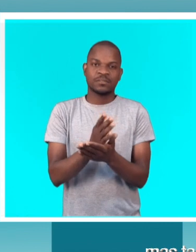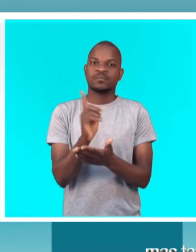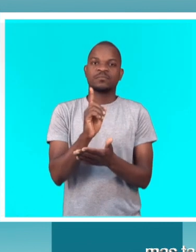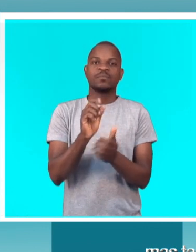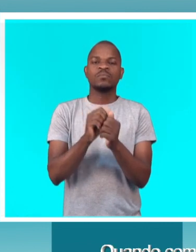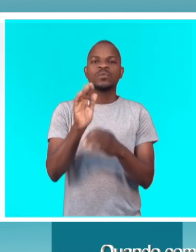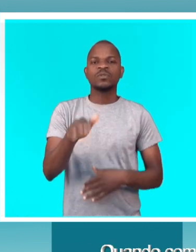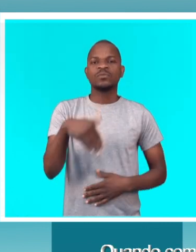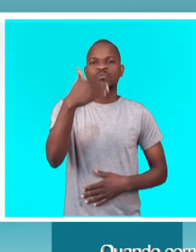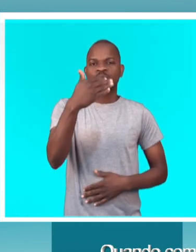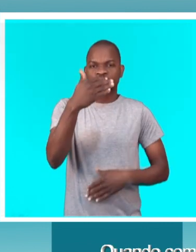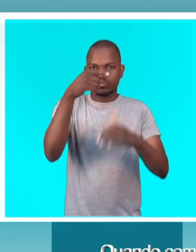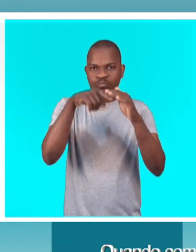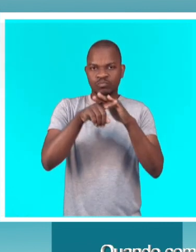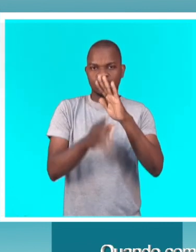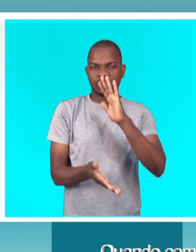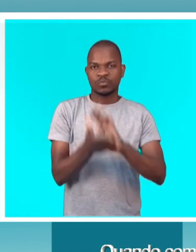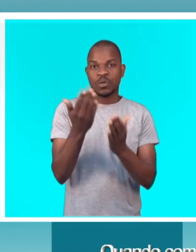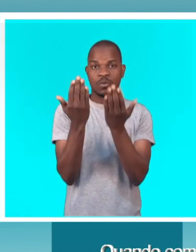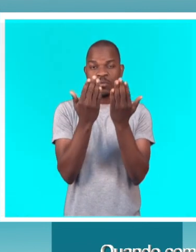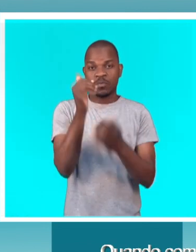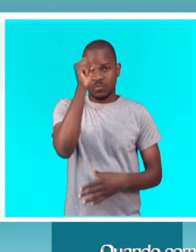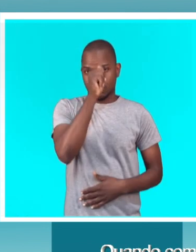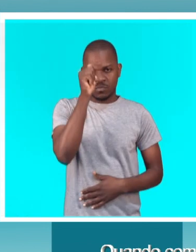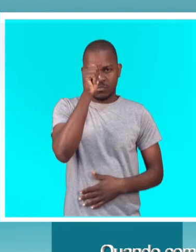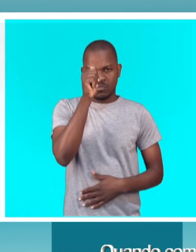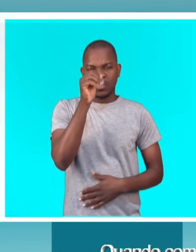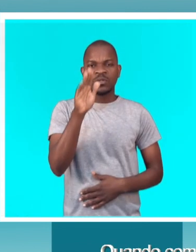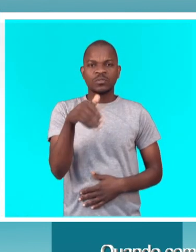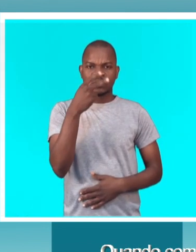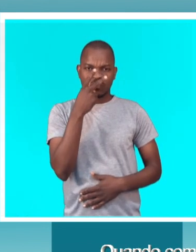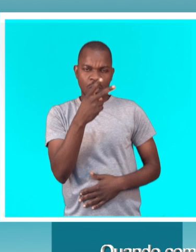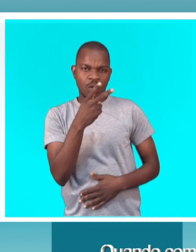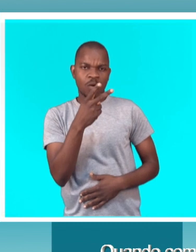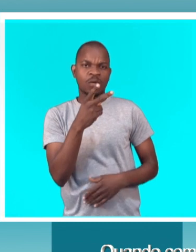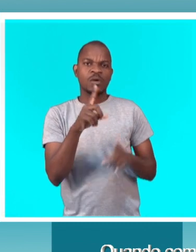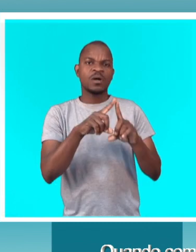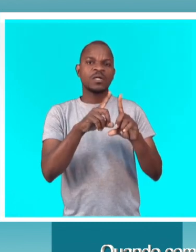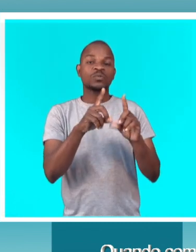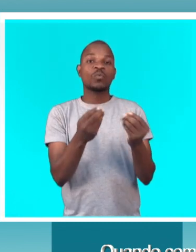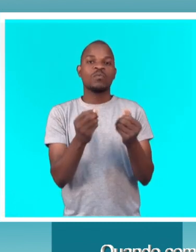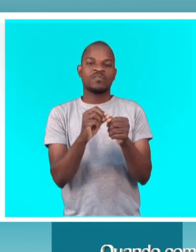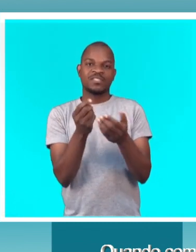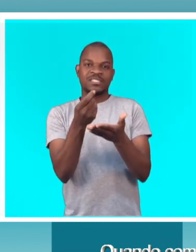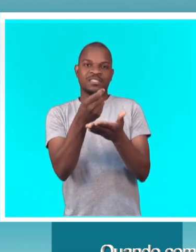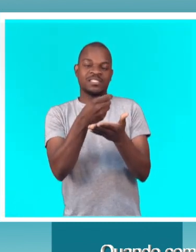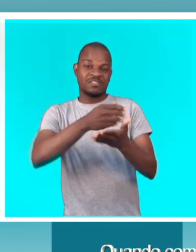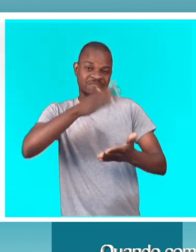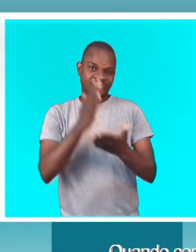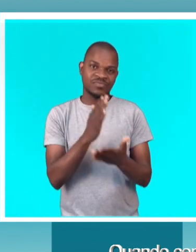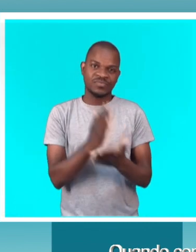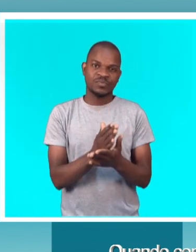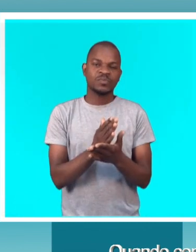realistas. Quando começo a fazer faculdade é quando descubro o desenho artístico no seu verdadeiro sentido.